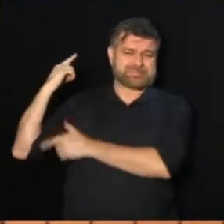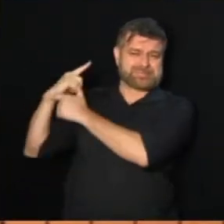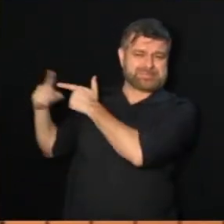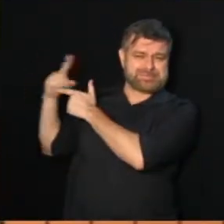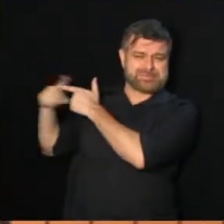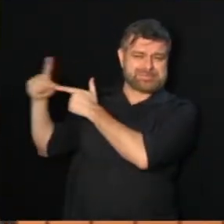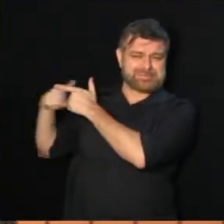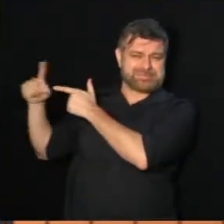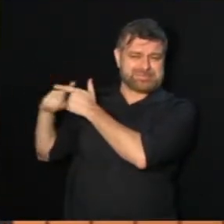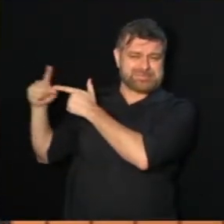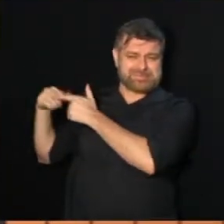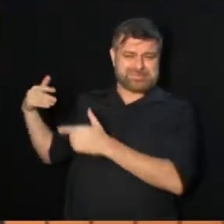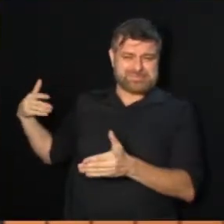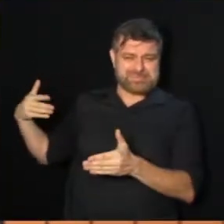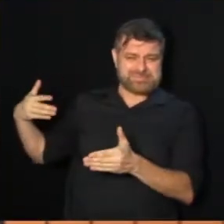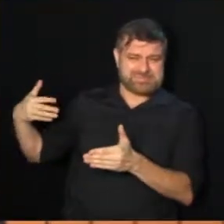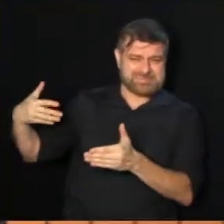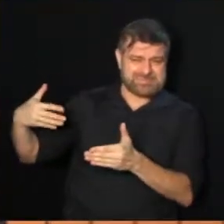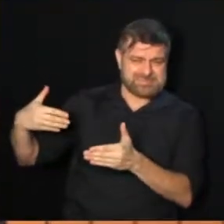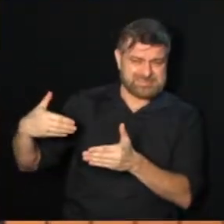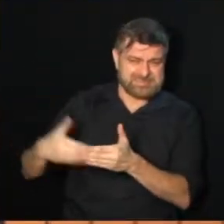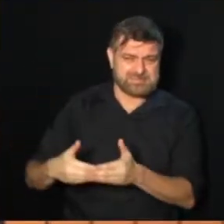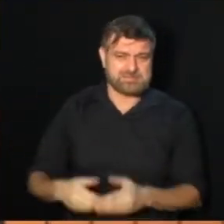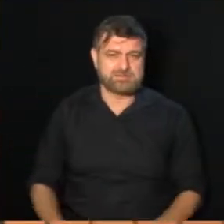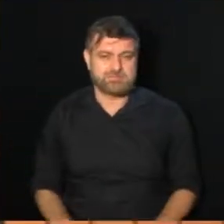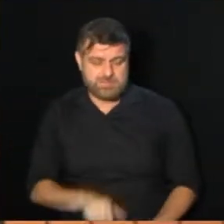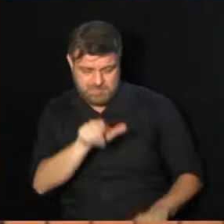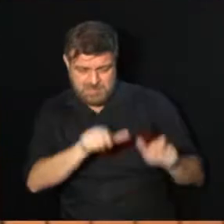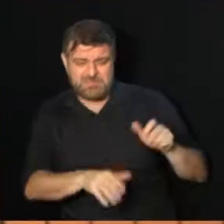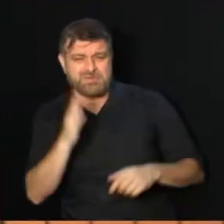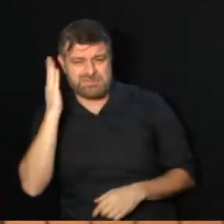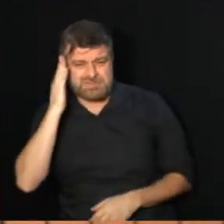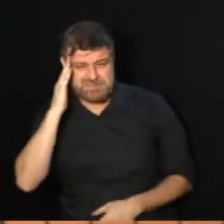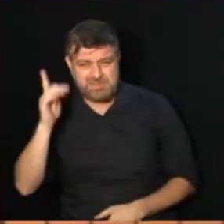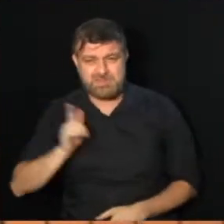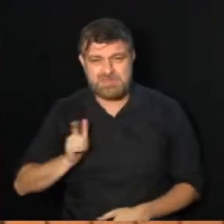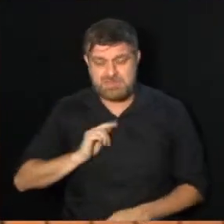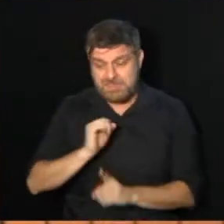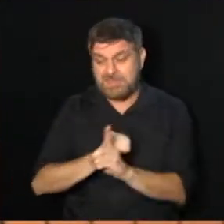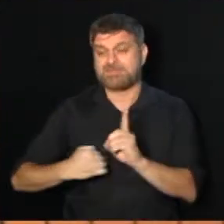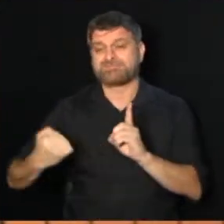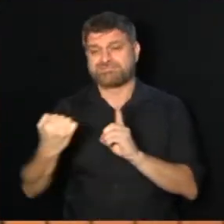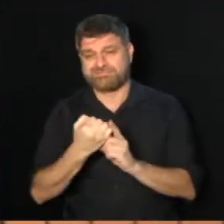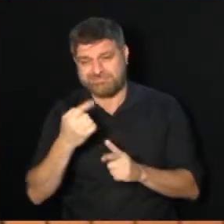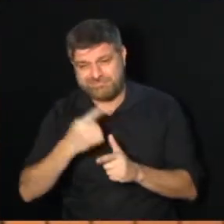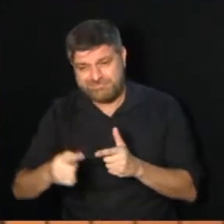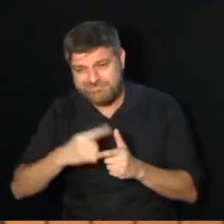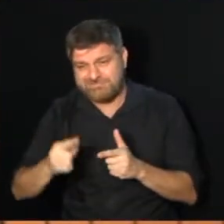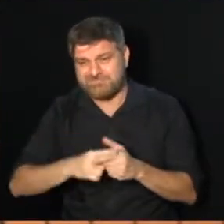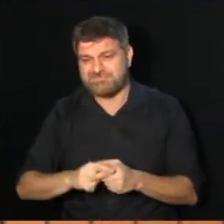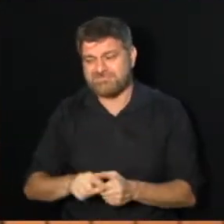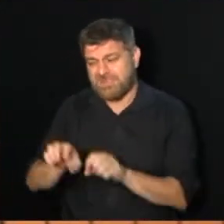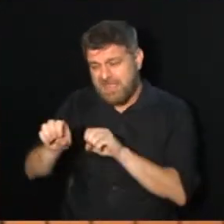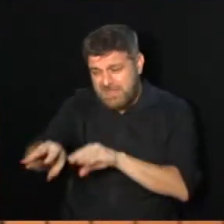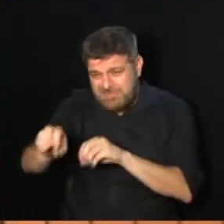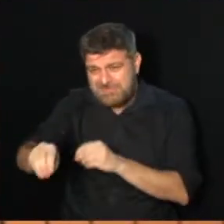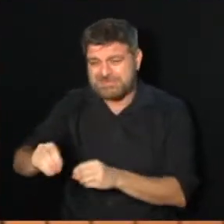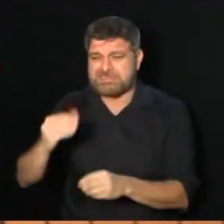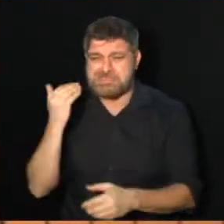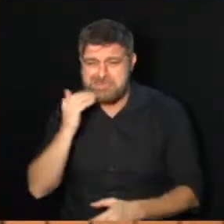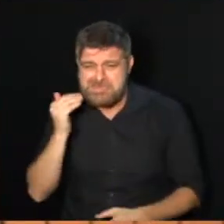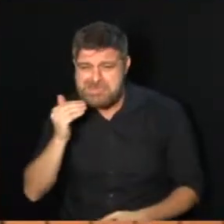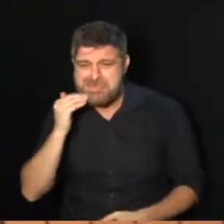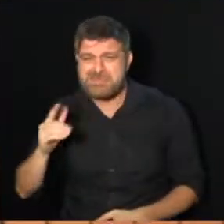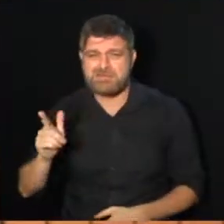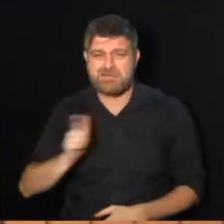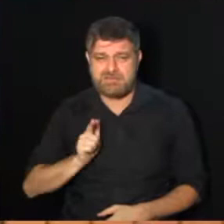englobam aí, como muito bem sabem, a Cida, a Flávia, questões sociais, questões educacionais. Nós temos